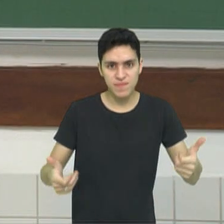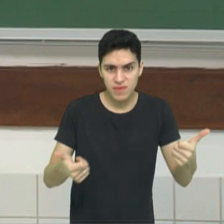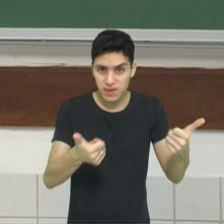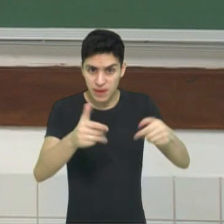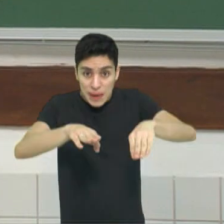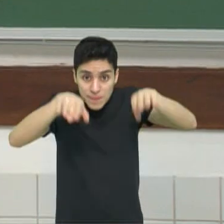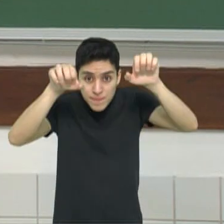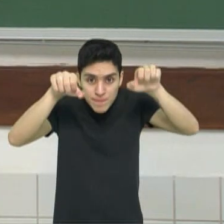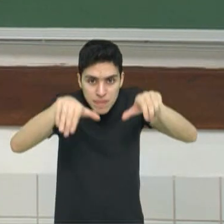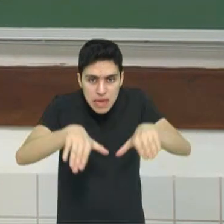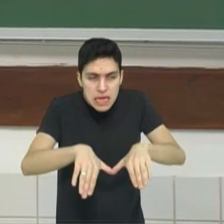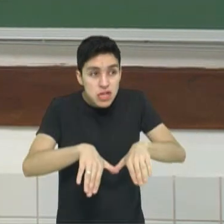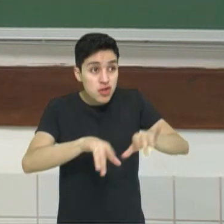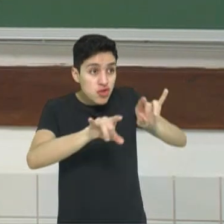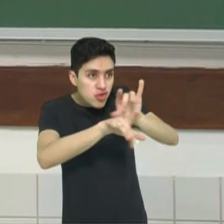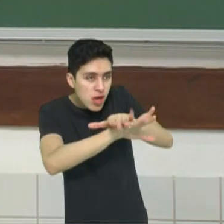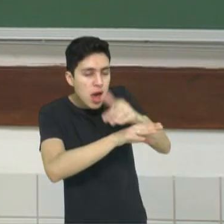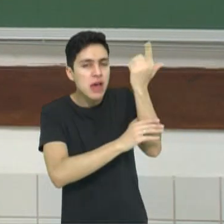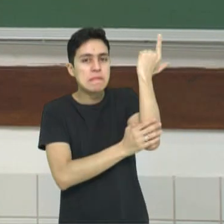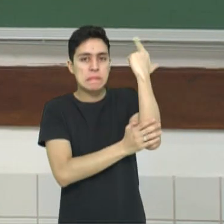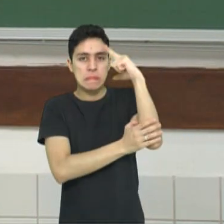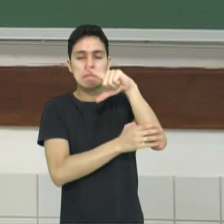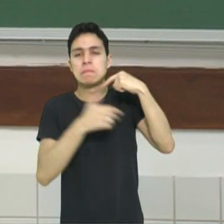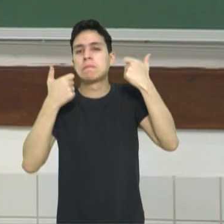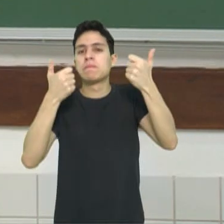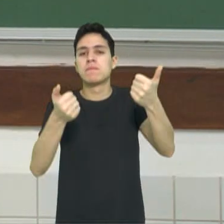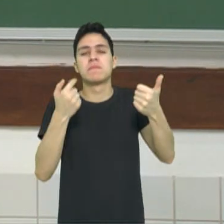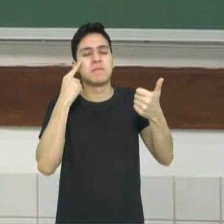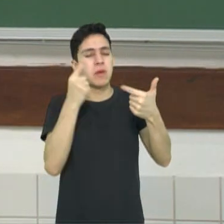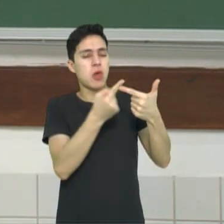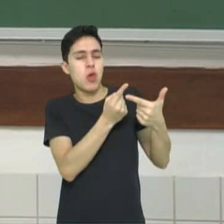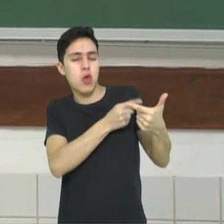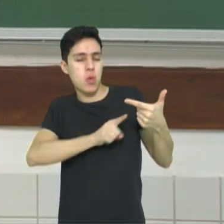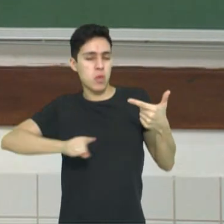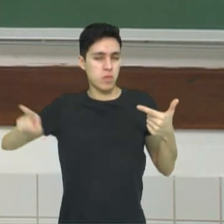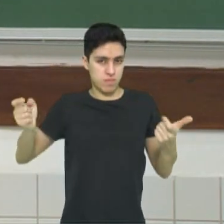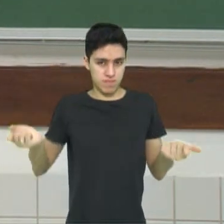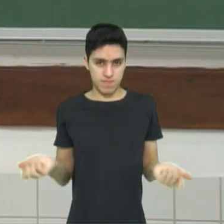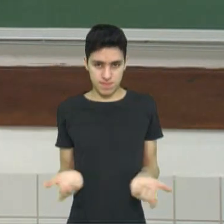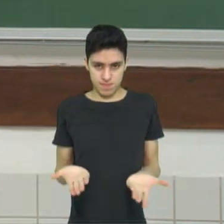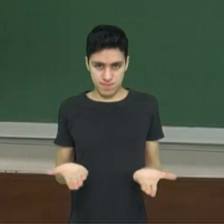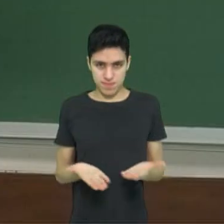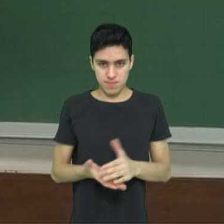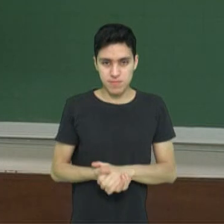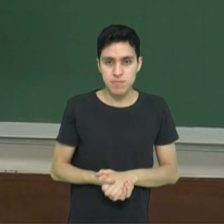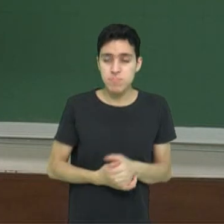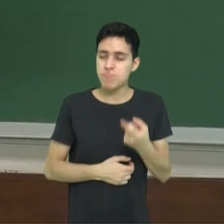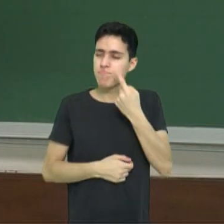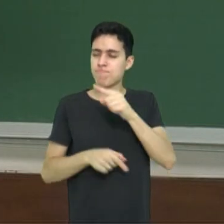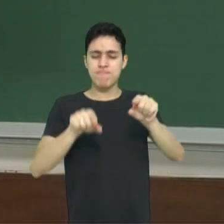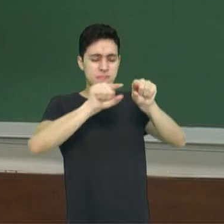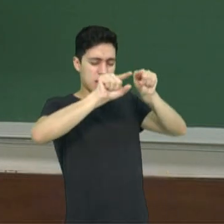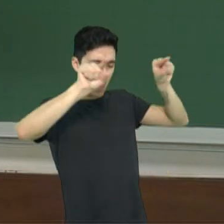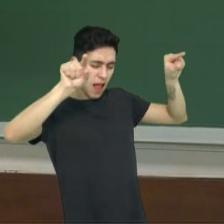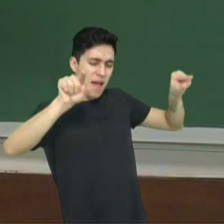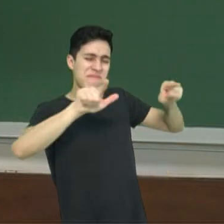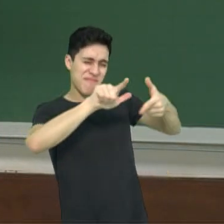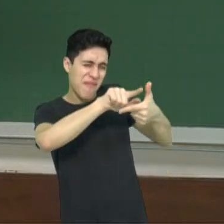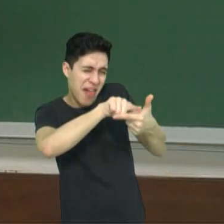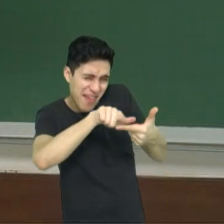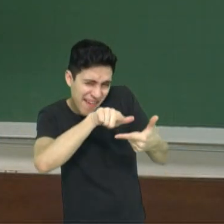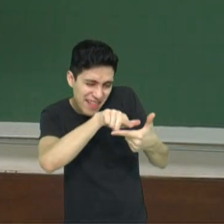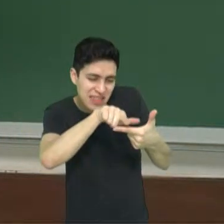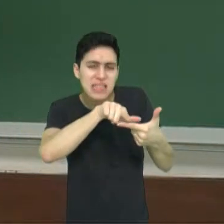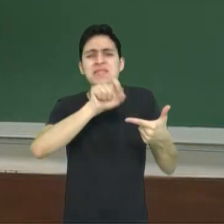Muito bem, conseguimos dar conta de mais esse? Vamos para o nosso último? Vamos? É um probleminha também. Então, significa que nós